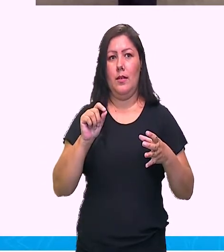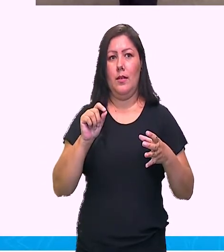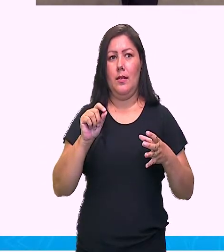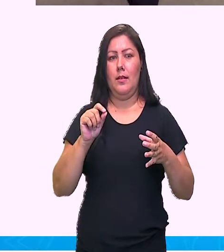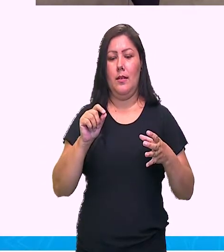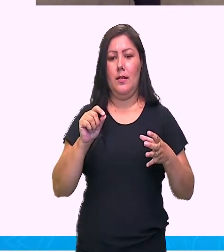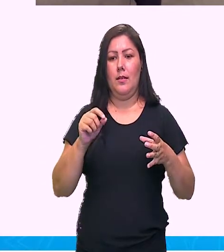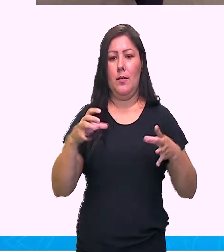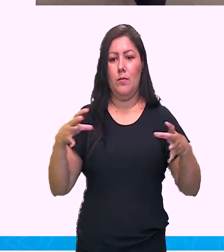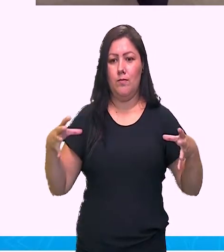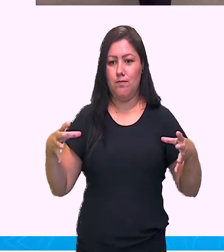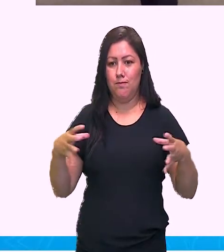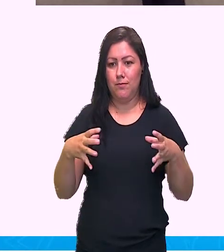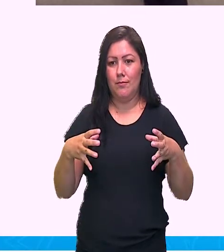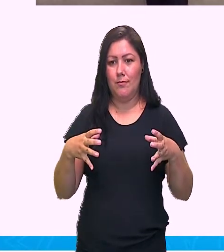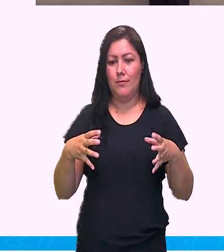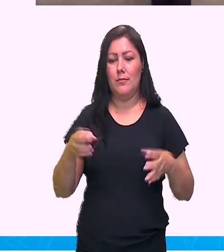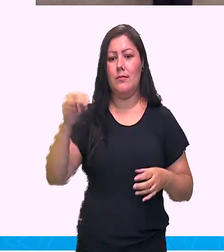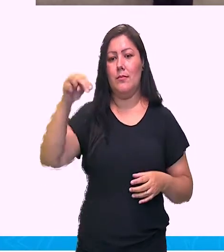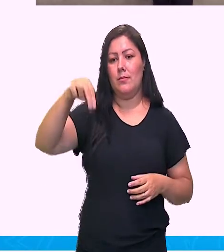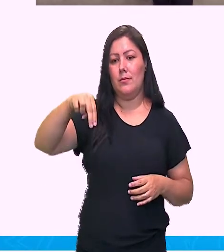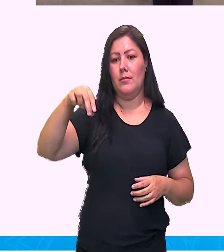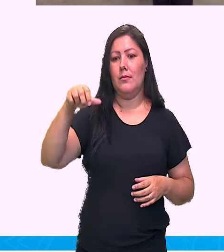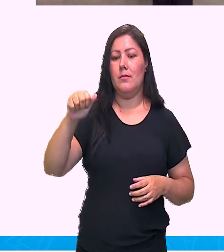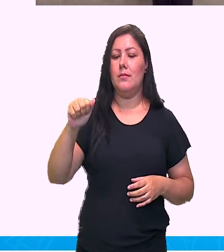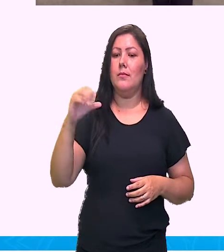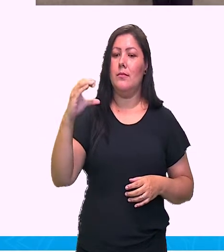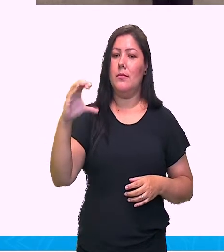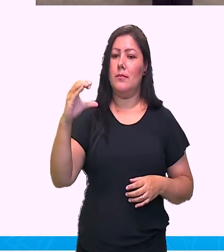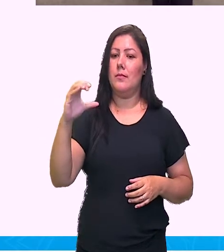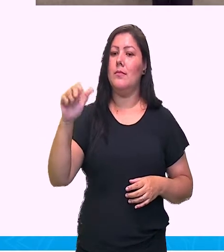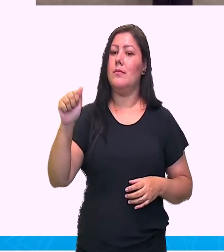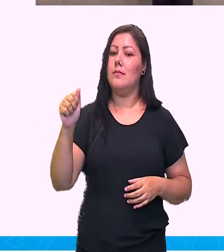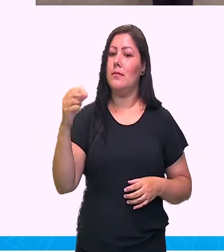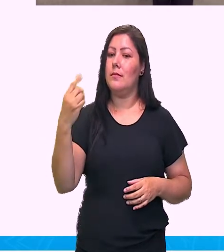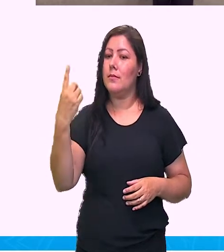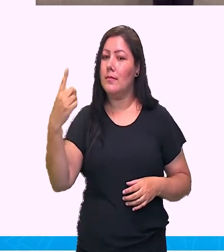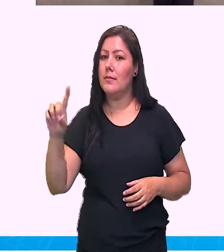Nesse caso, no nosso caso, a nação